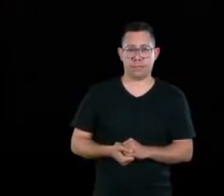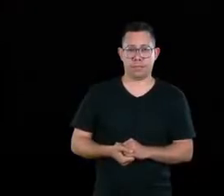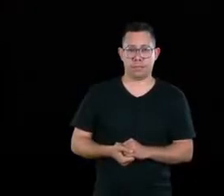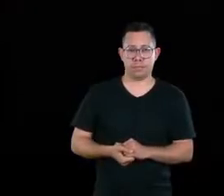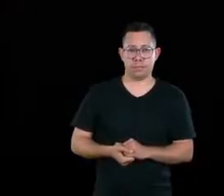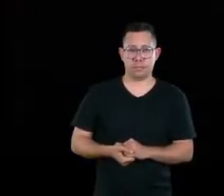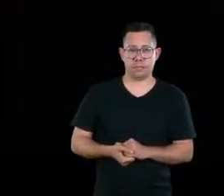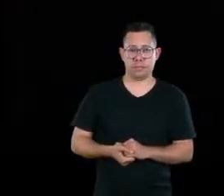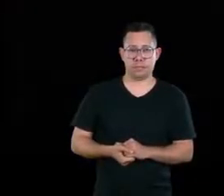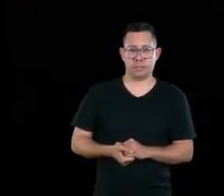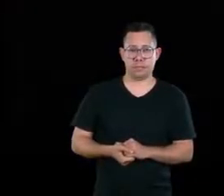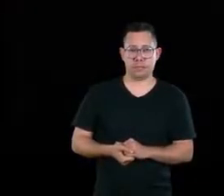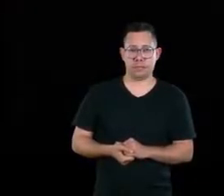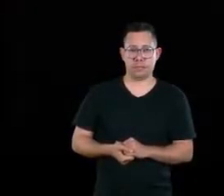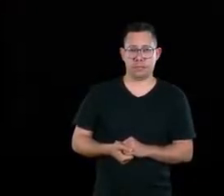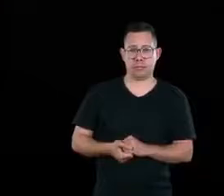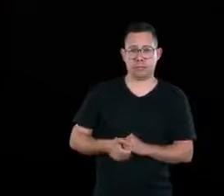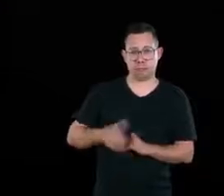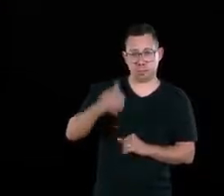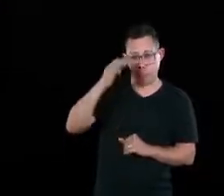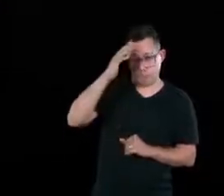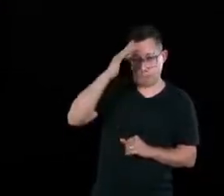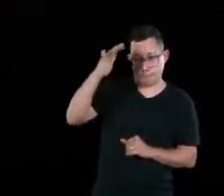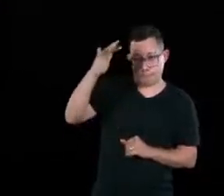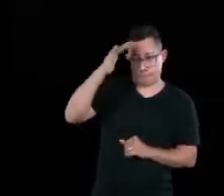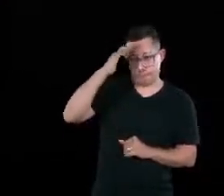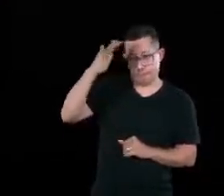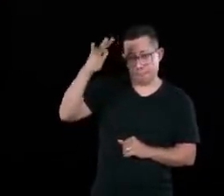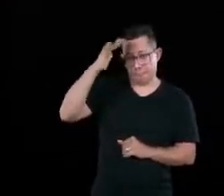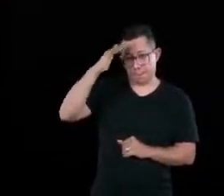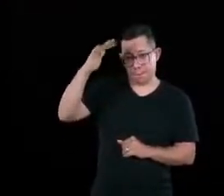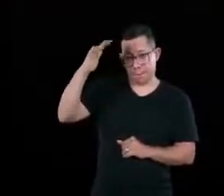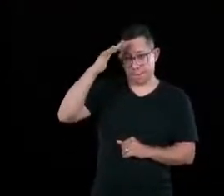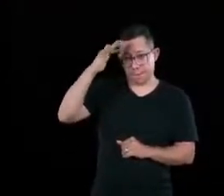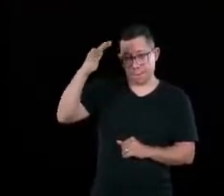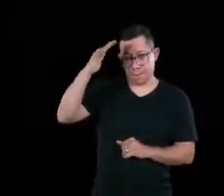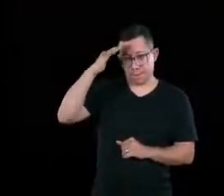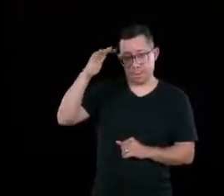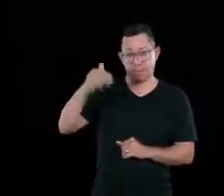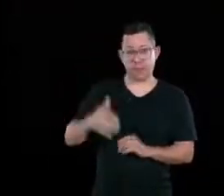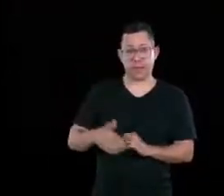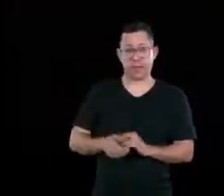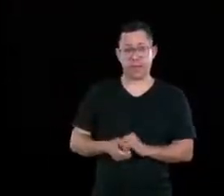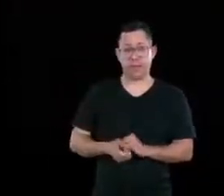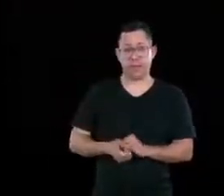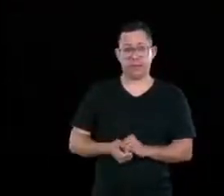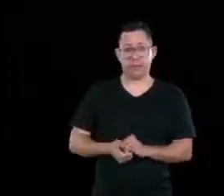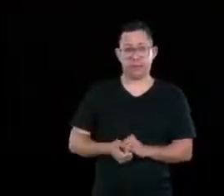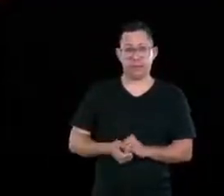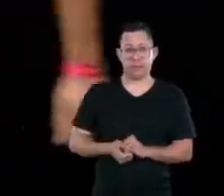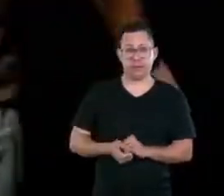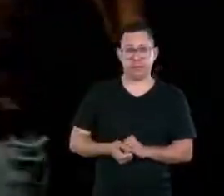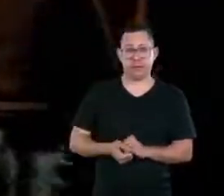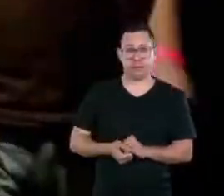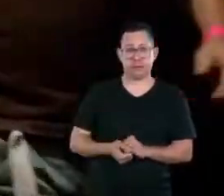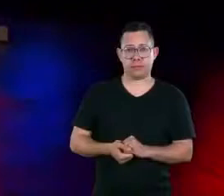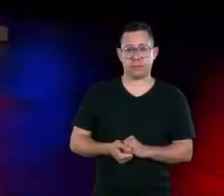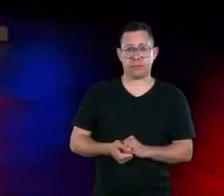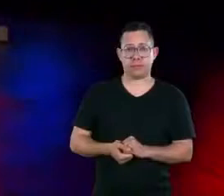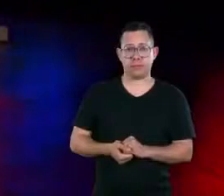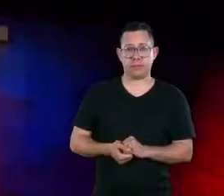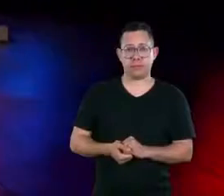Apenas le mélange de réalisme sendo et pensamento complexo, apenas sendo, apenas sendo une